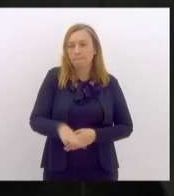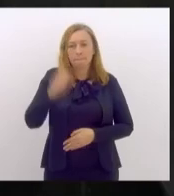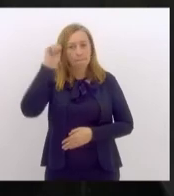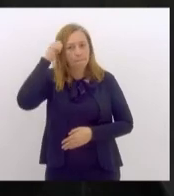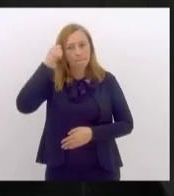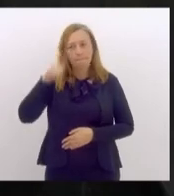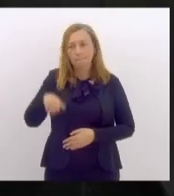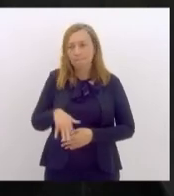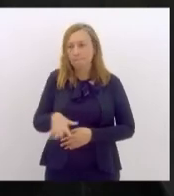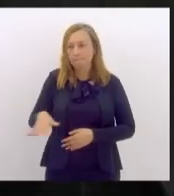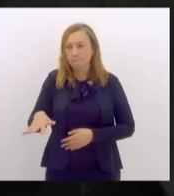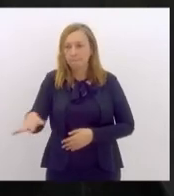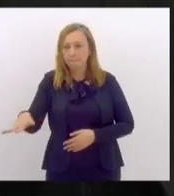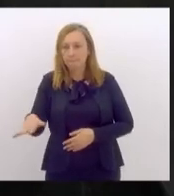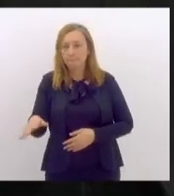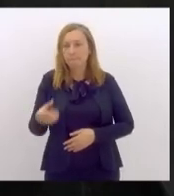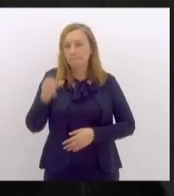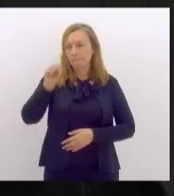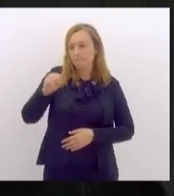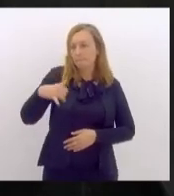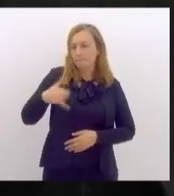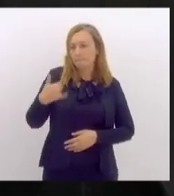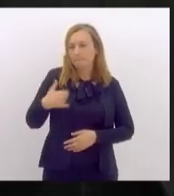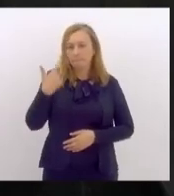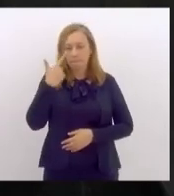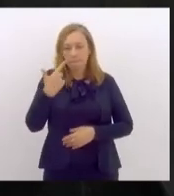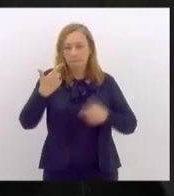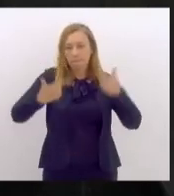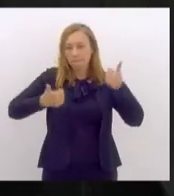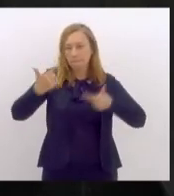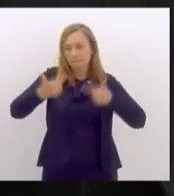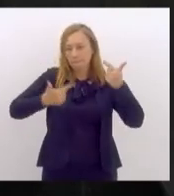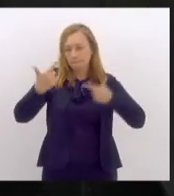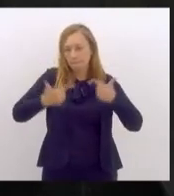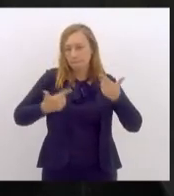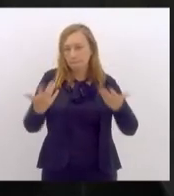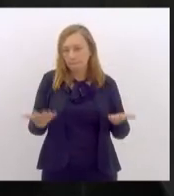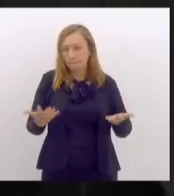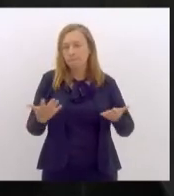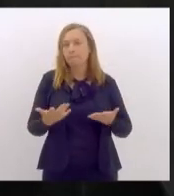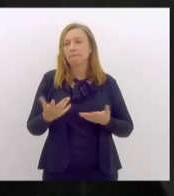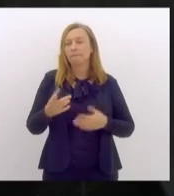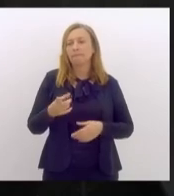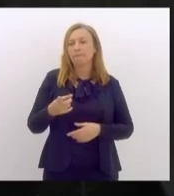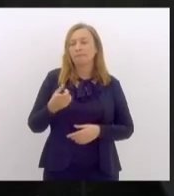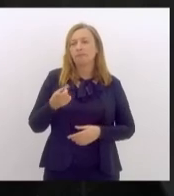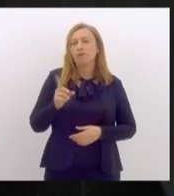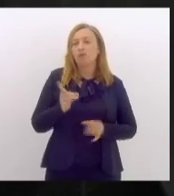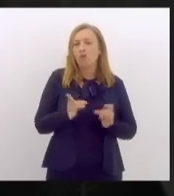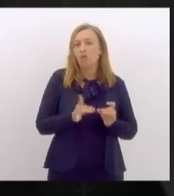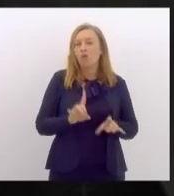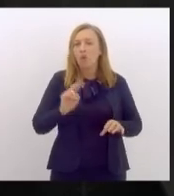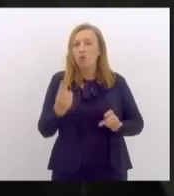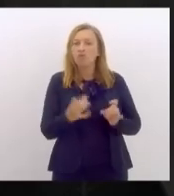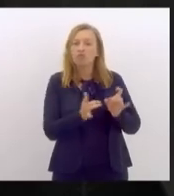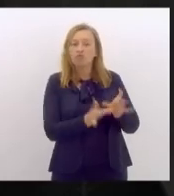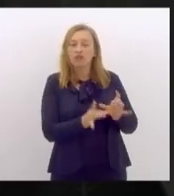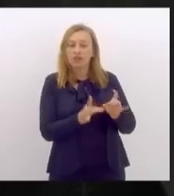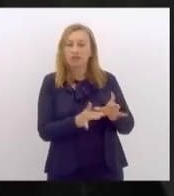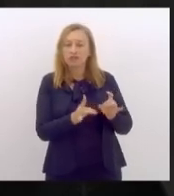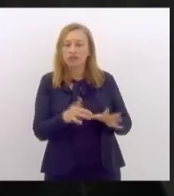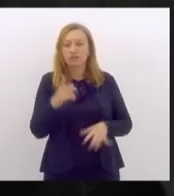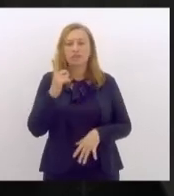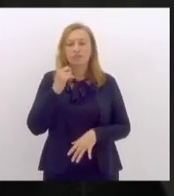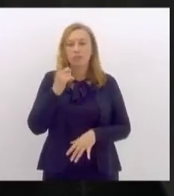favelada com oito anos vendo a bala no sinal ou se essa criança deveria ter uma política educacional que